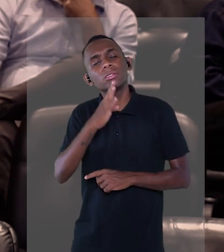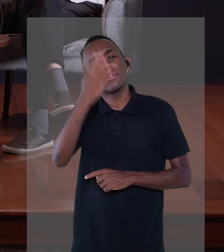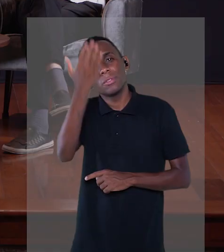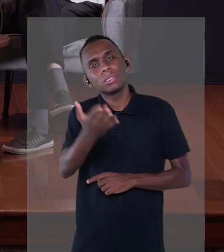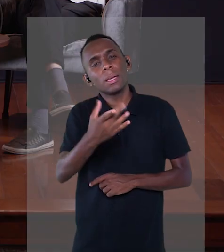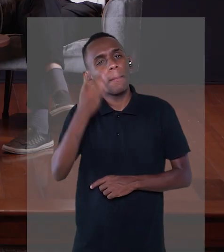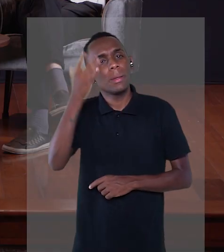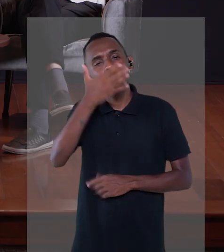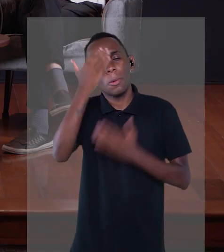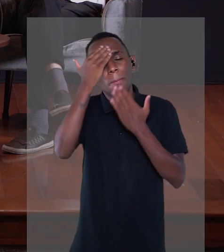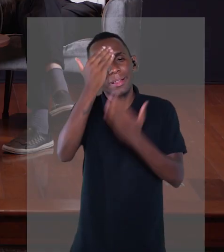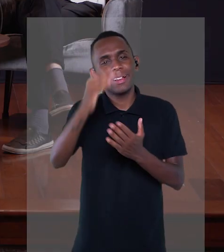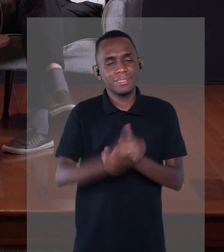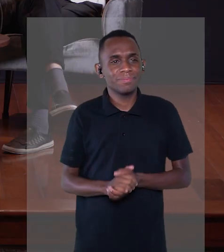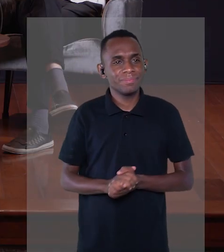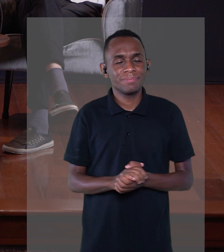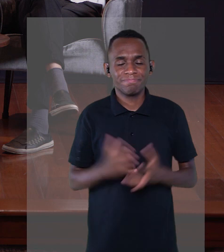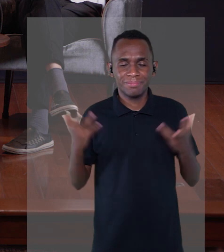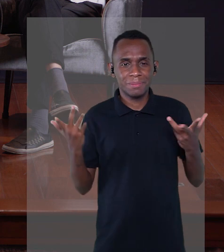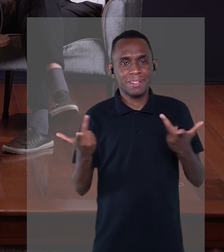muito. Oh, que maravilha.